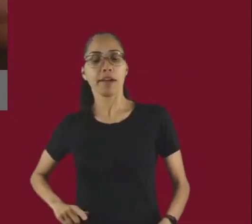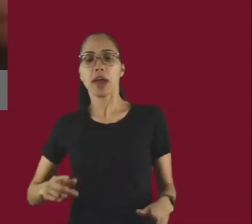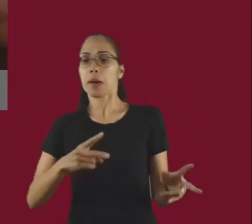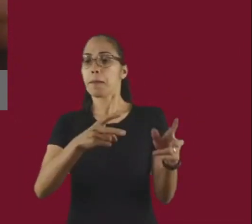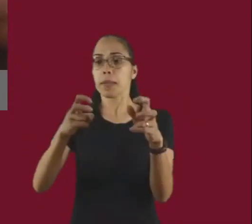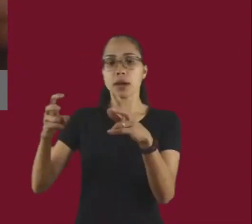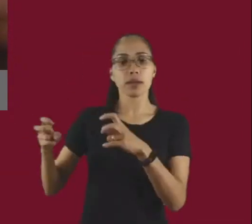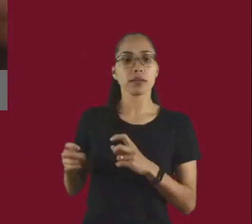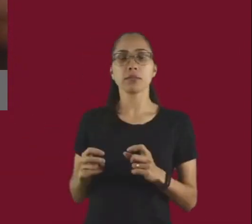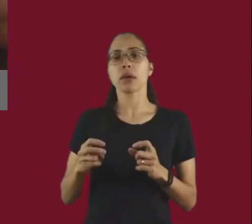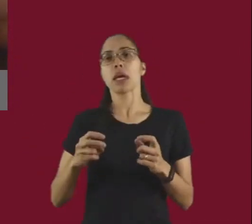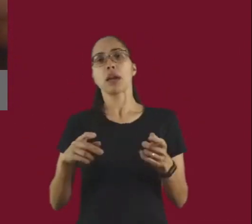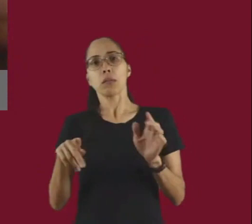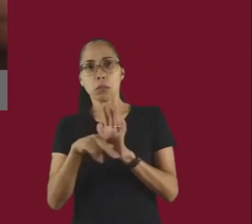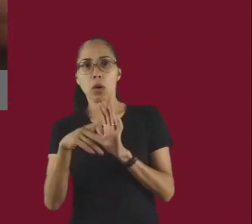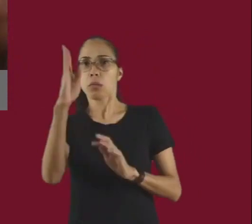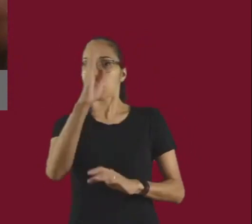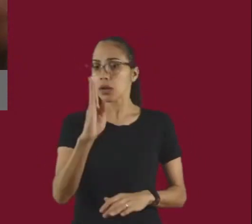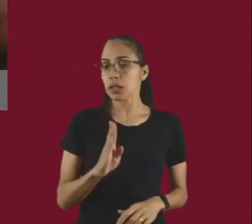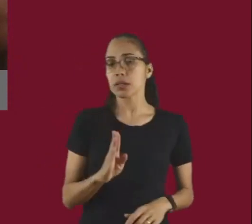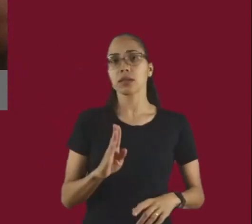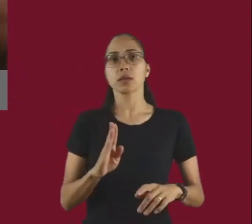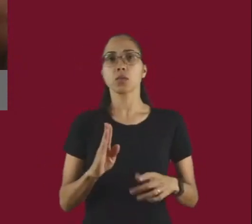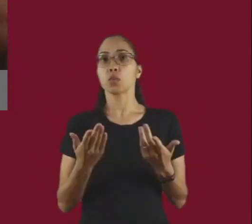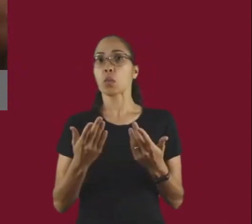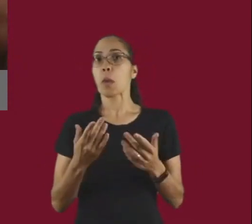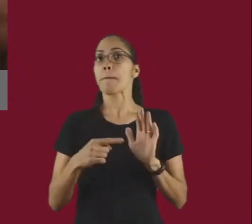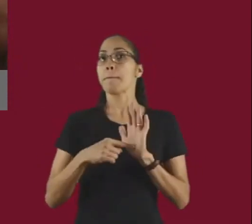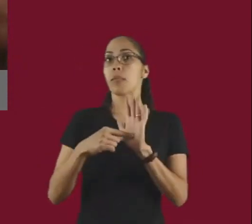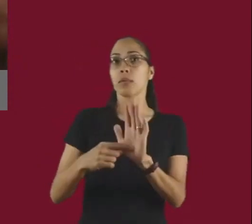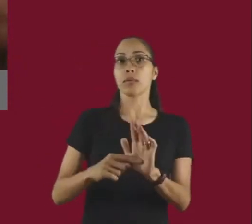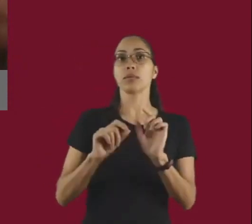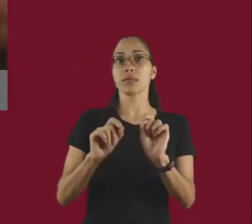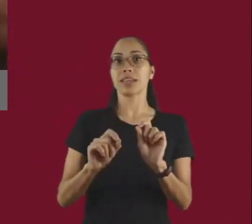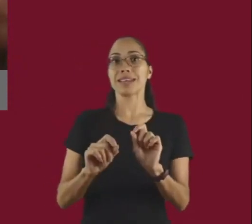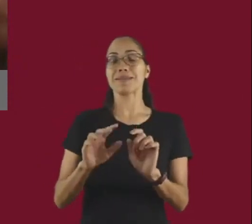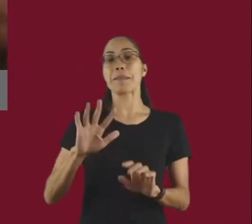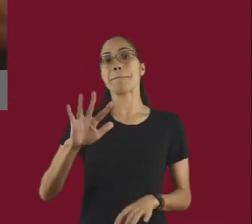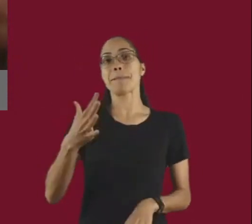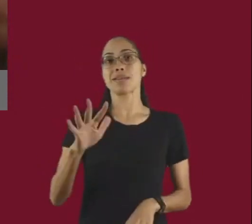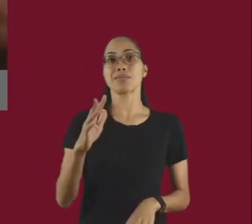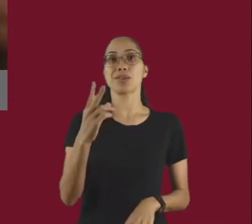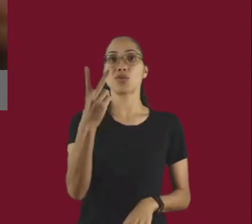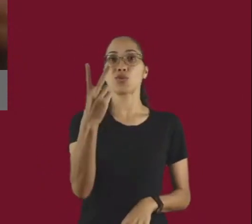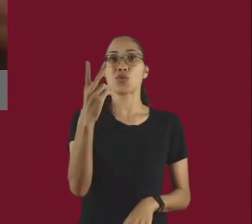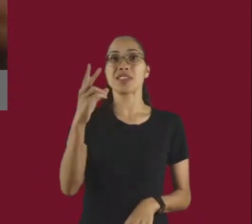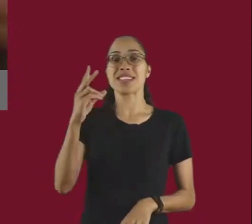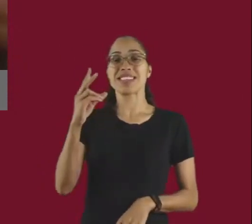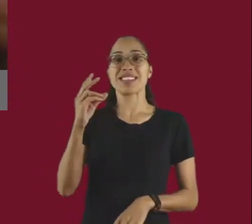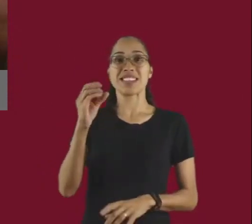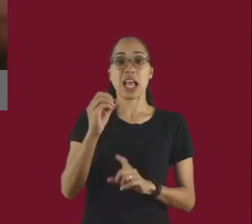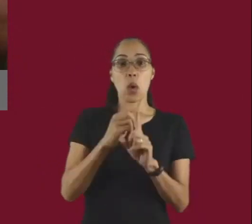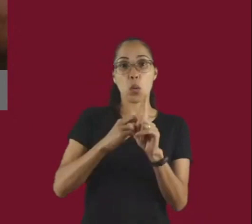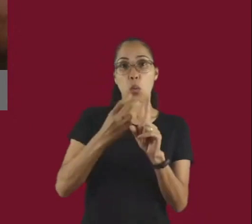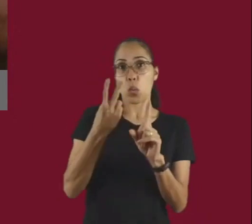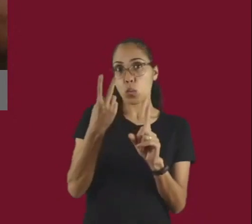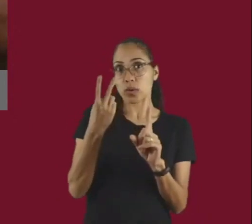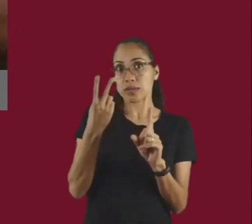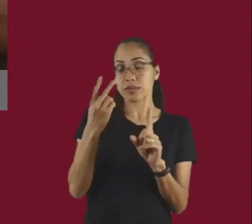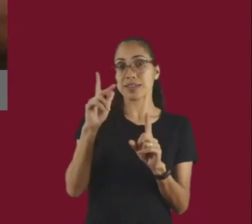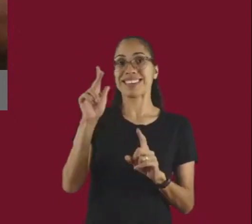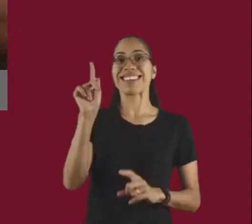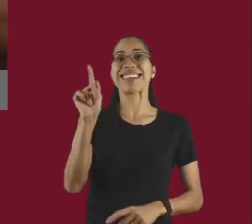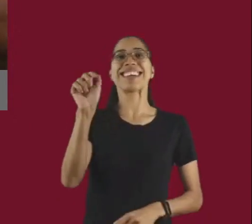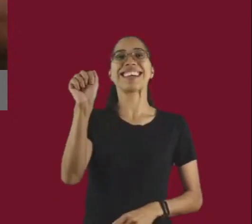inclusive o brasileiro, tudo indica que a gente vai chegar aos 2 graus, isso nas hipóteses mais otimistas.